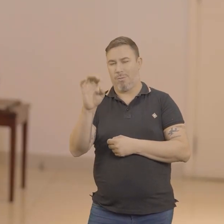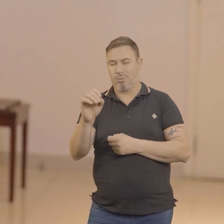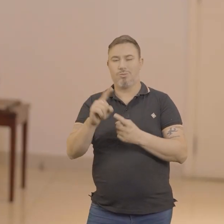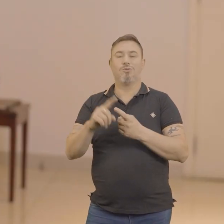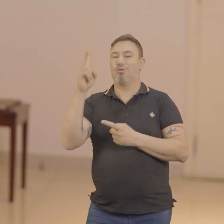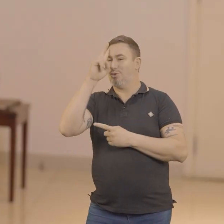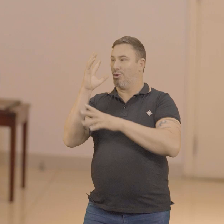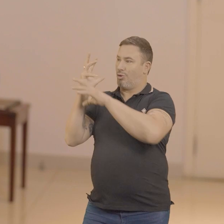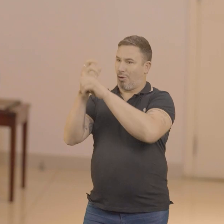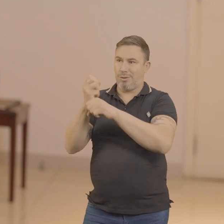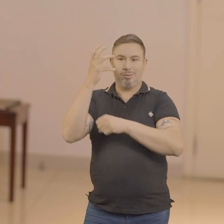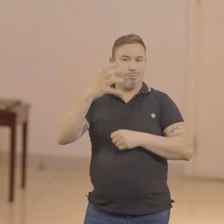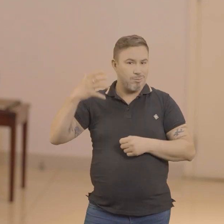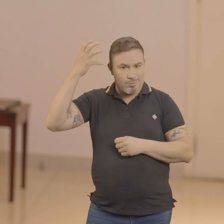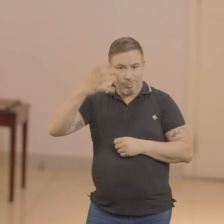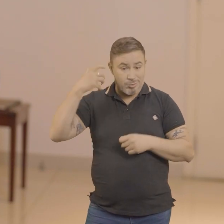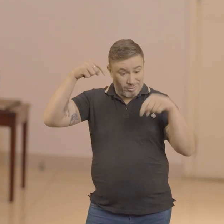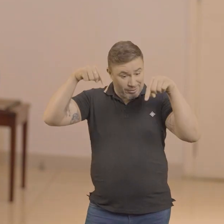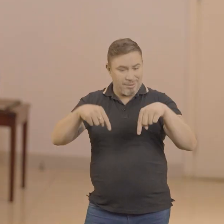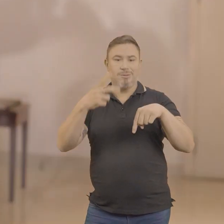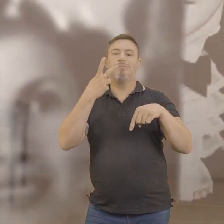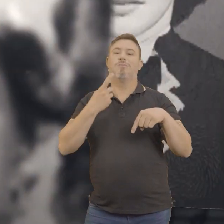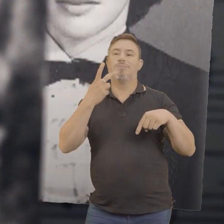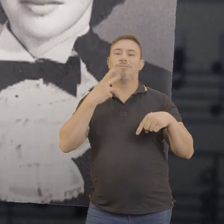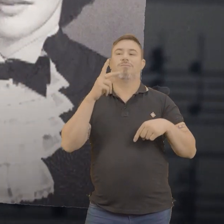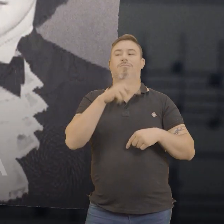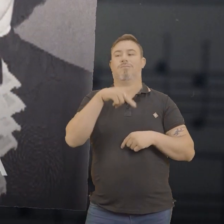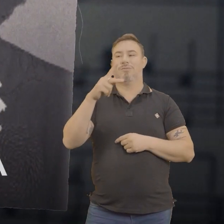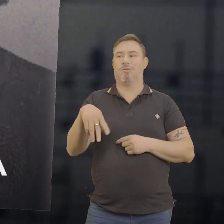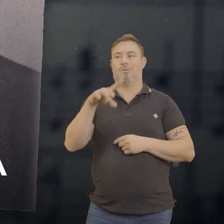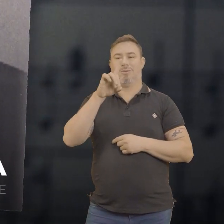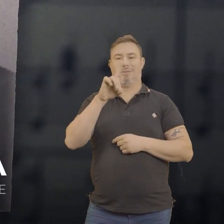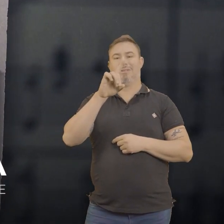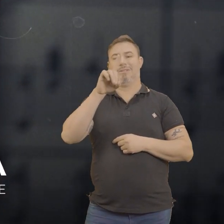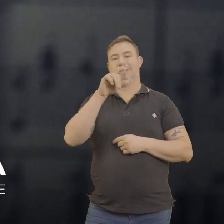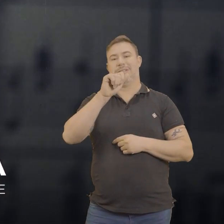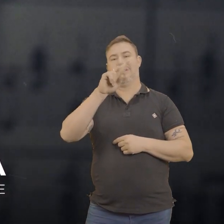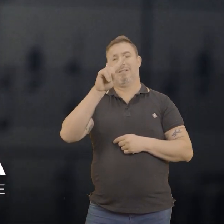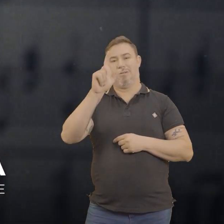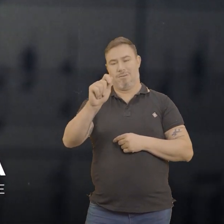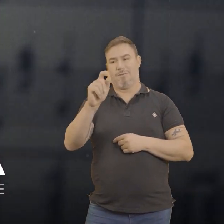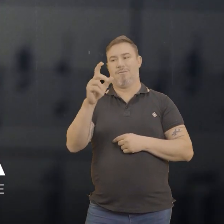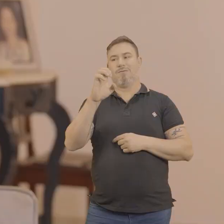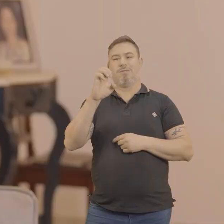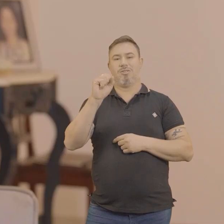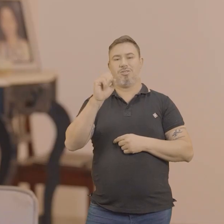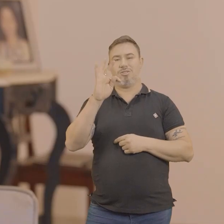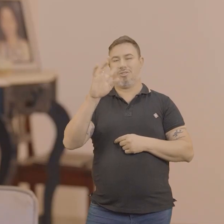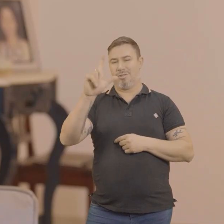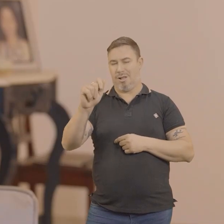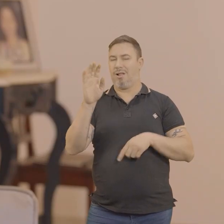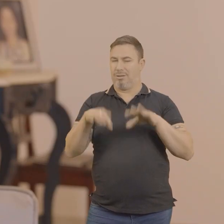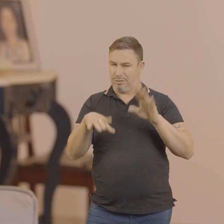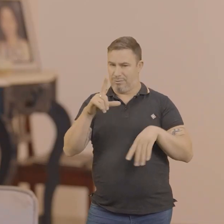música, aulas de história da música no Ceará, com a professora Dalva Estela. Nós tínhamos também, às vezes, convênios